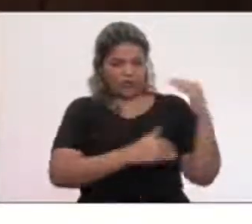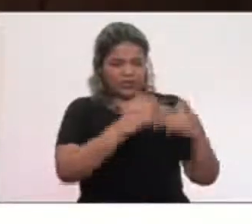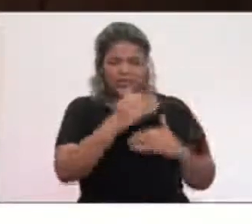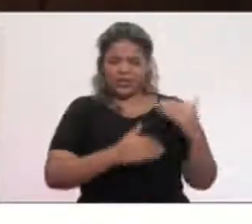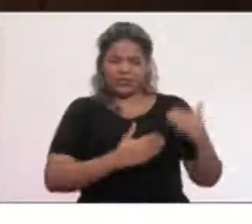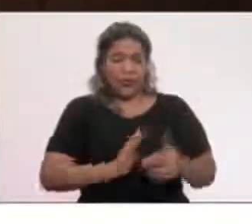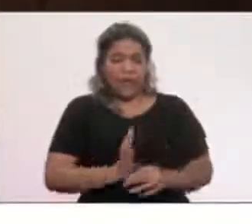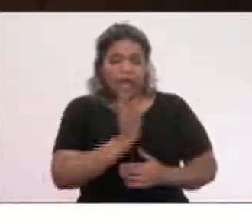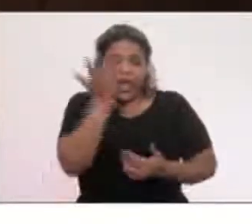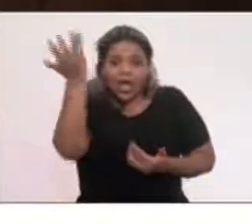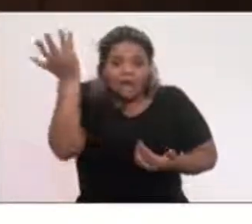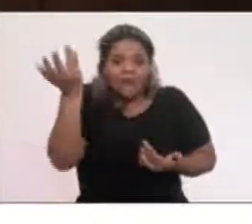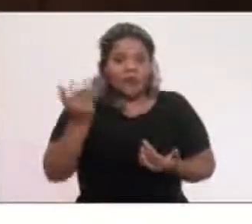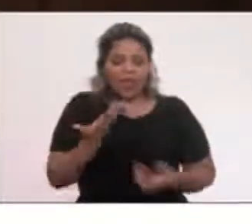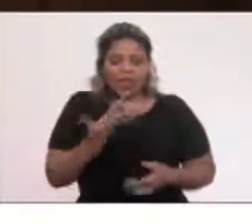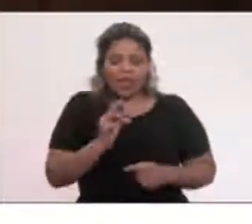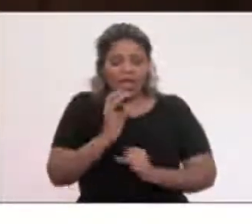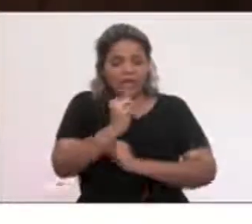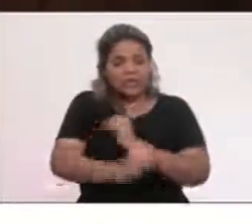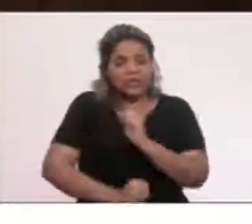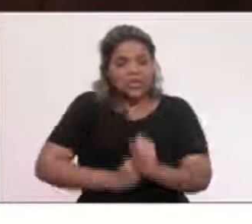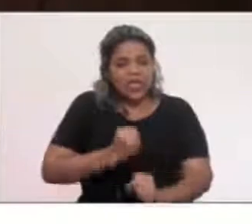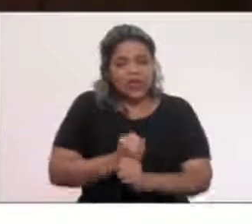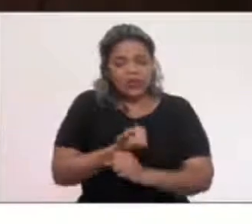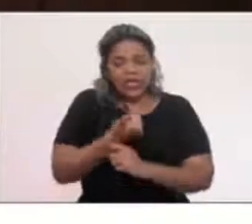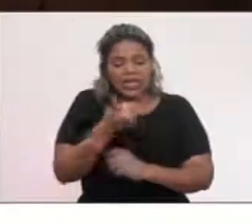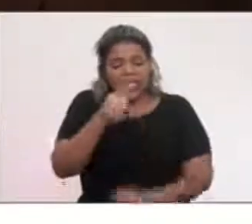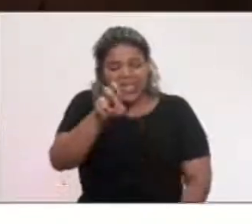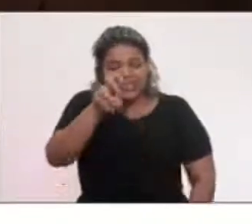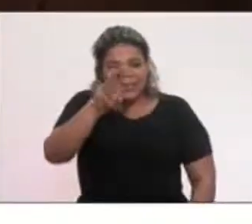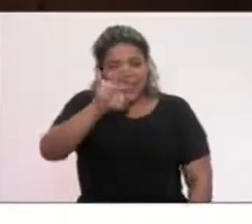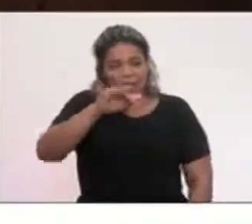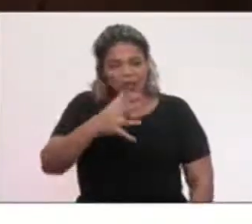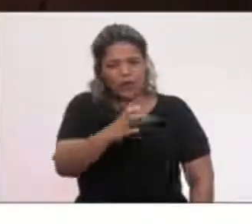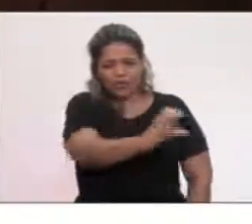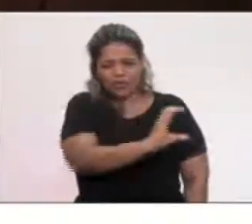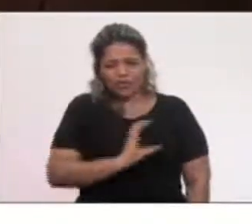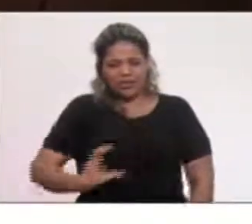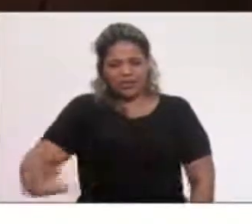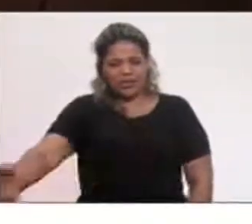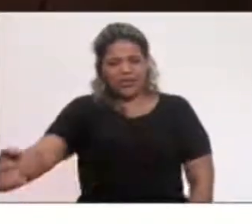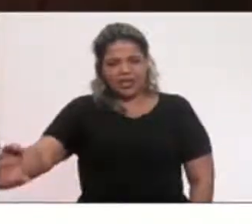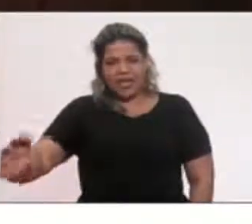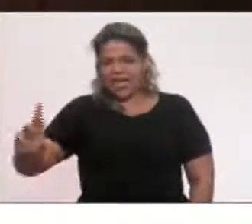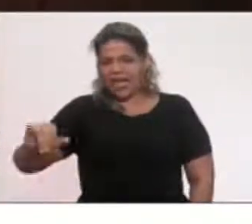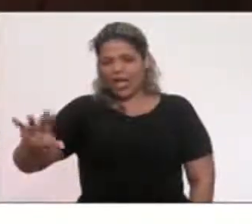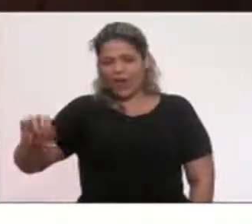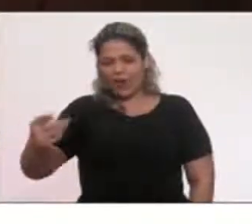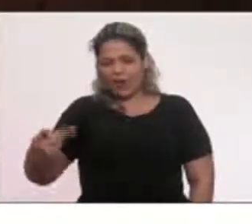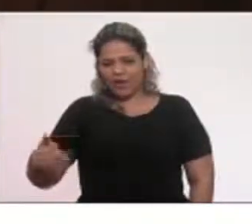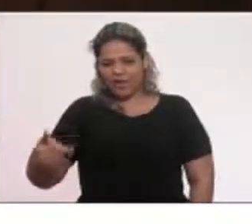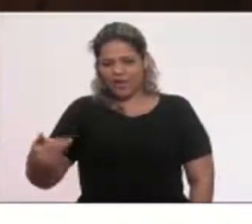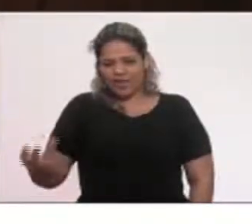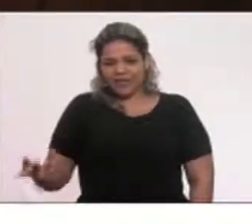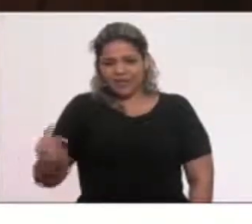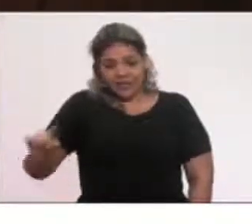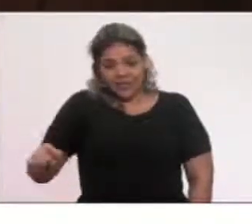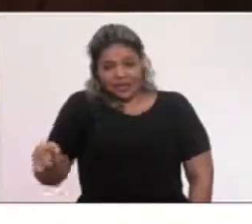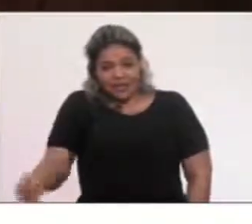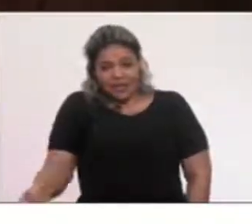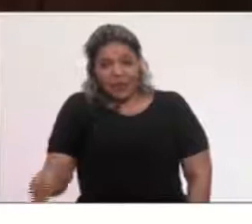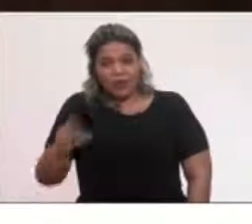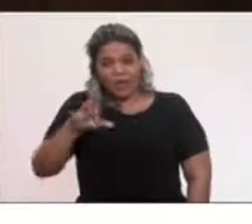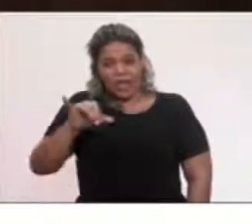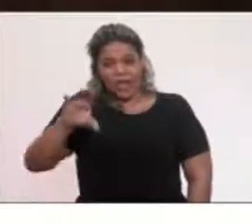cruel. Em 10 anos, 15 bilhões de reais deixaram de ser repassados para o Rio Previdência. Depois, o